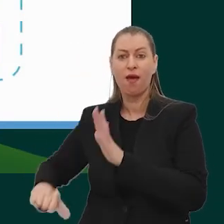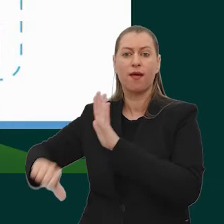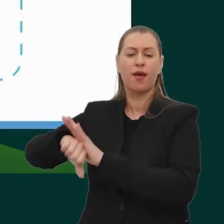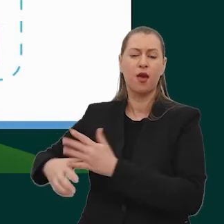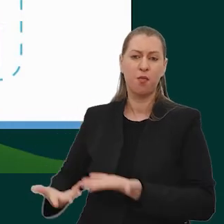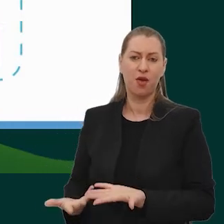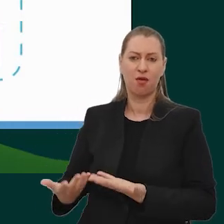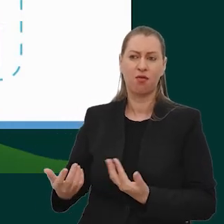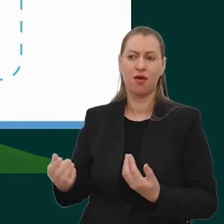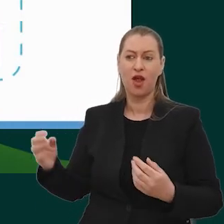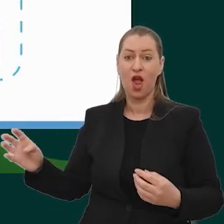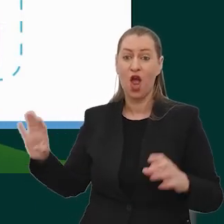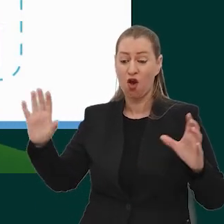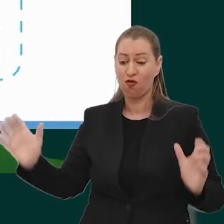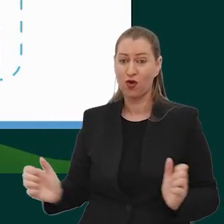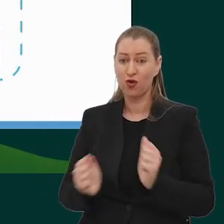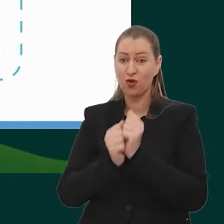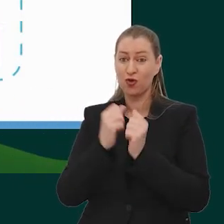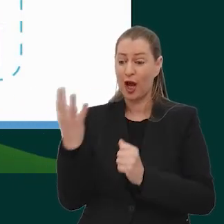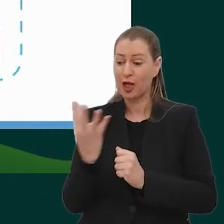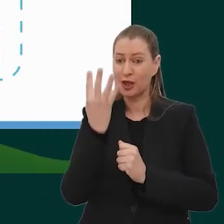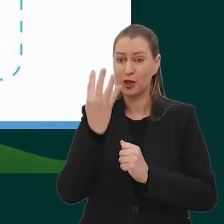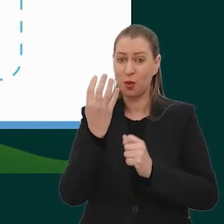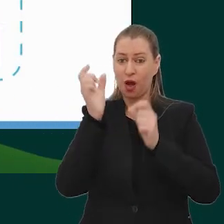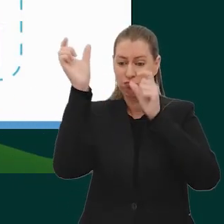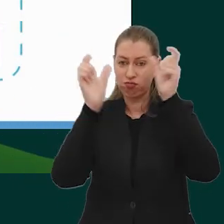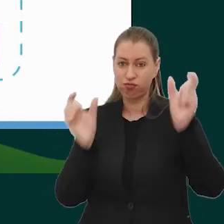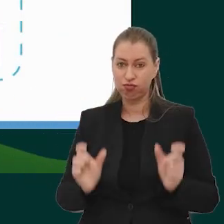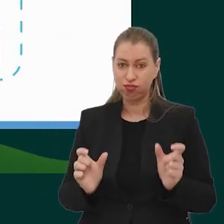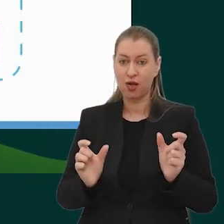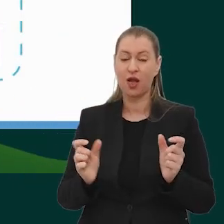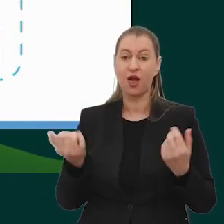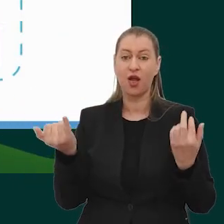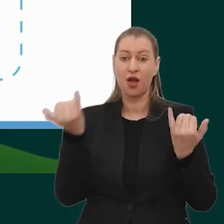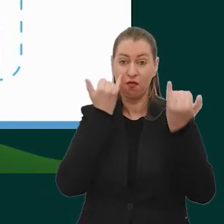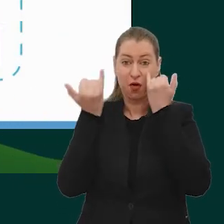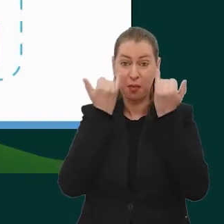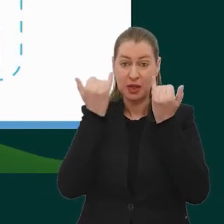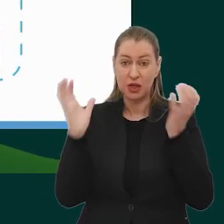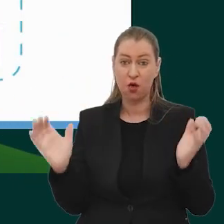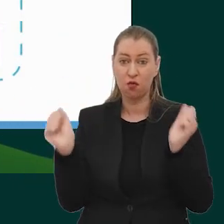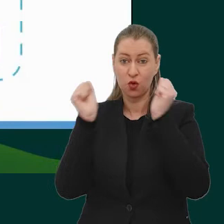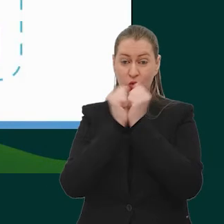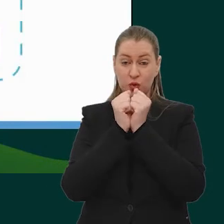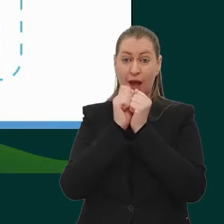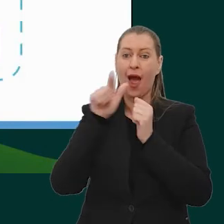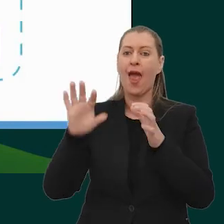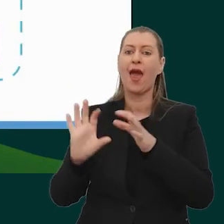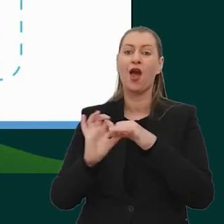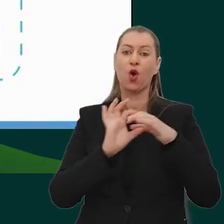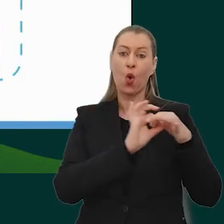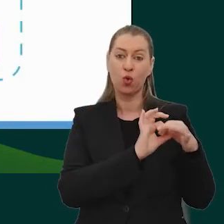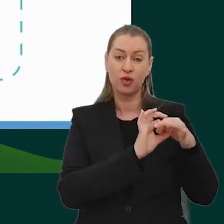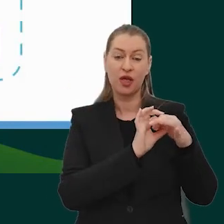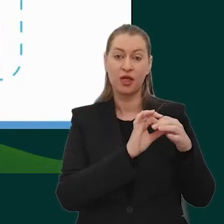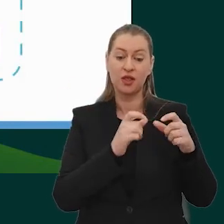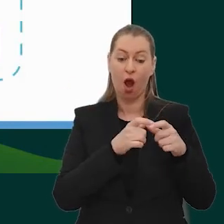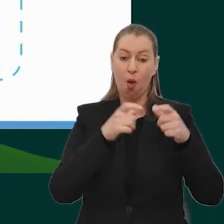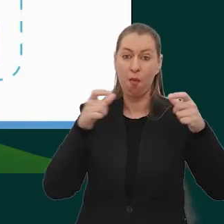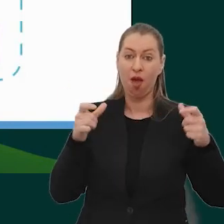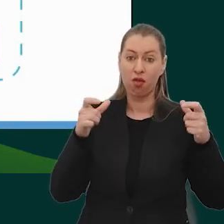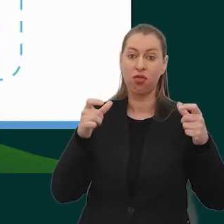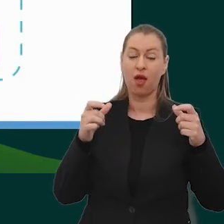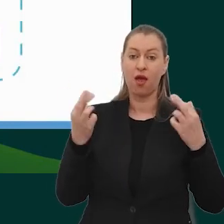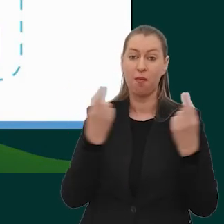juntar essas 4 situações e vou dizer, isso é um contexto. E eu aumentei a minha linha de relações. E